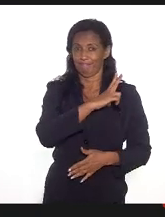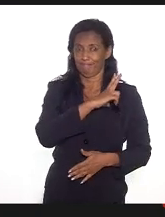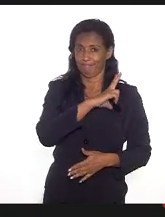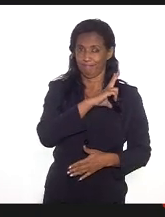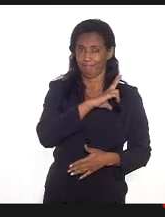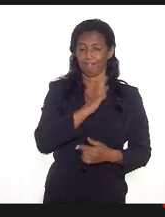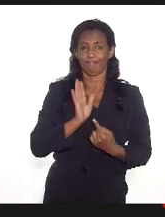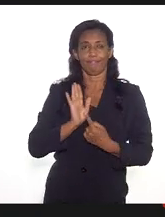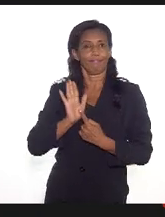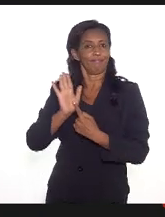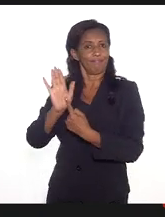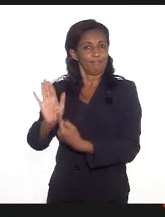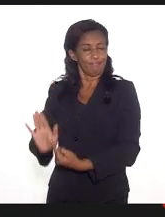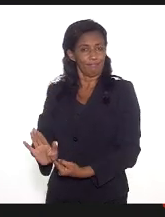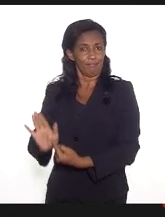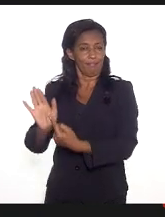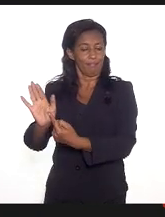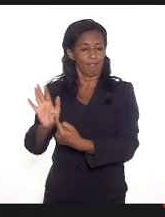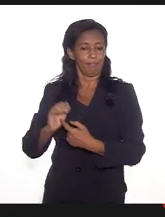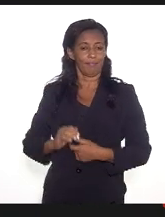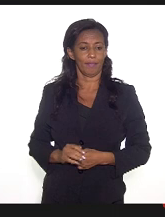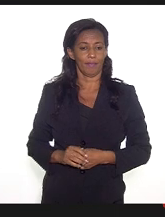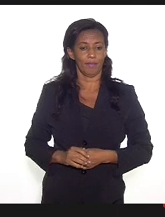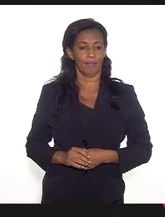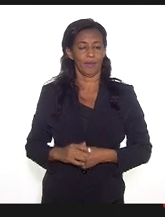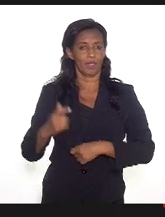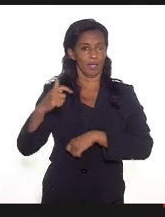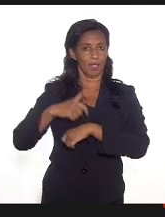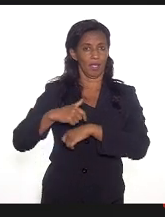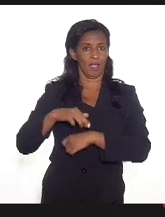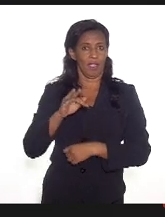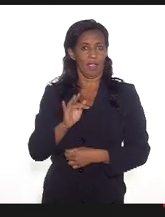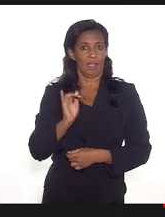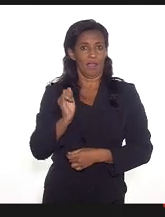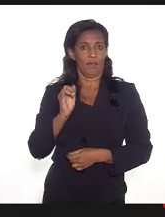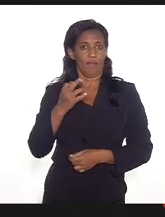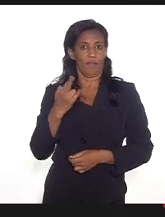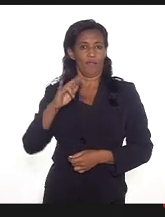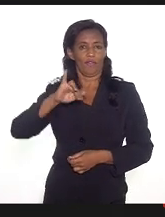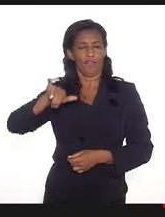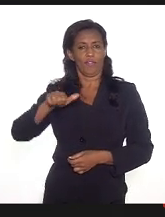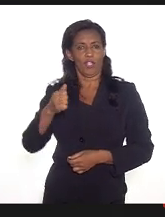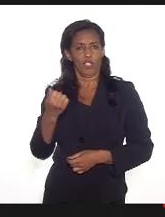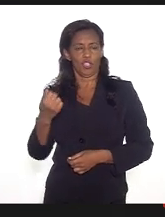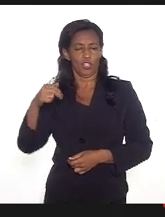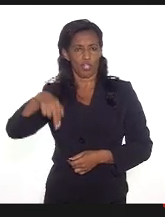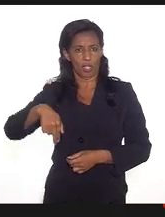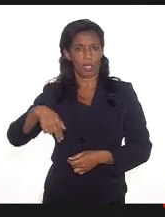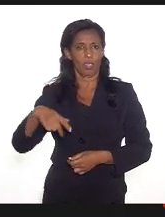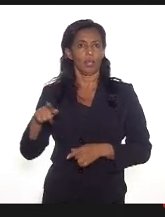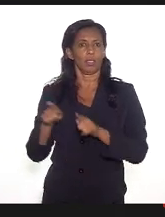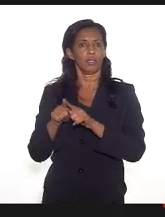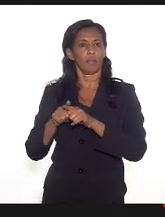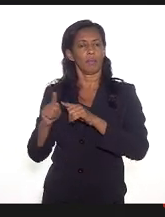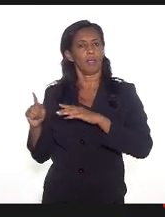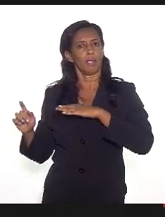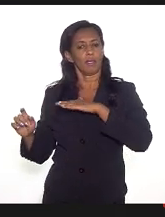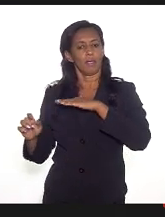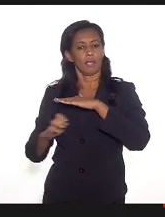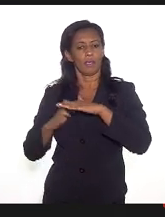né, representando, nesse momento, a Firjan e o empresariado privado do Rio de